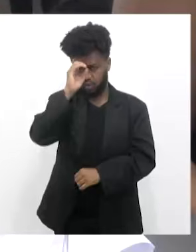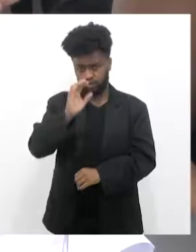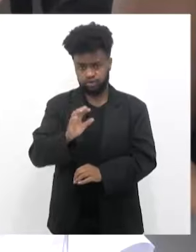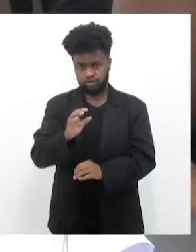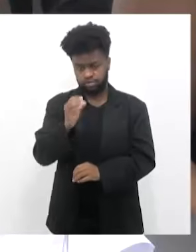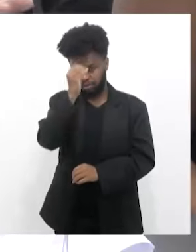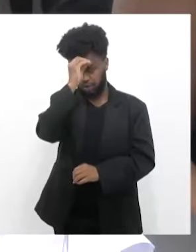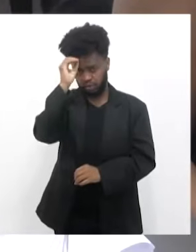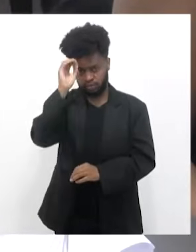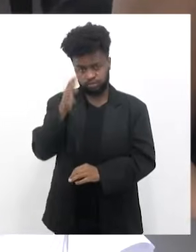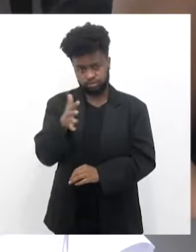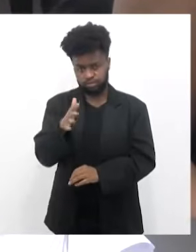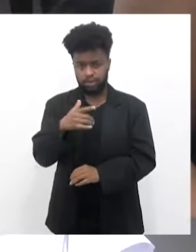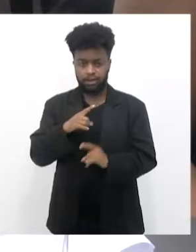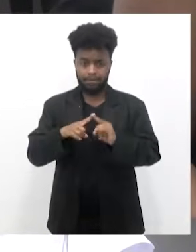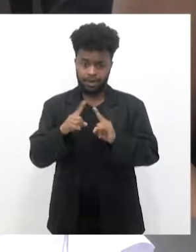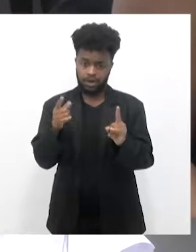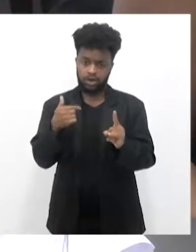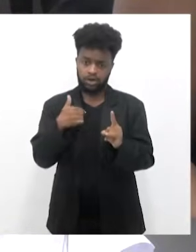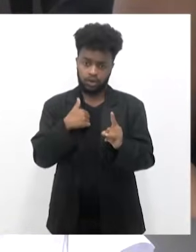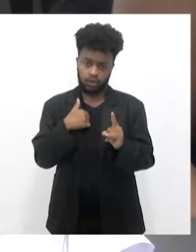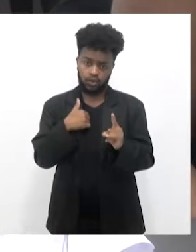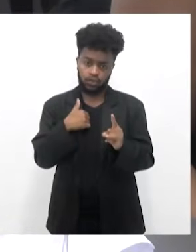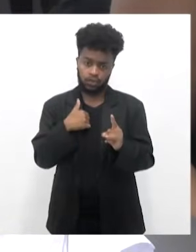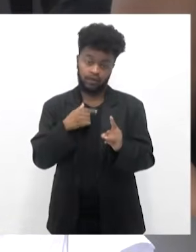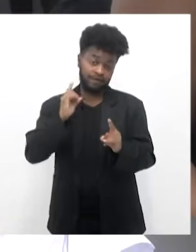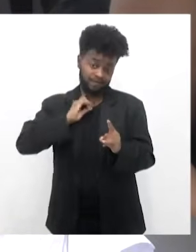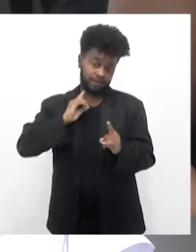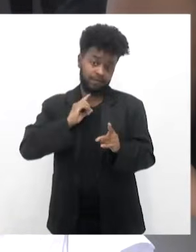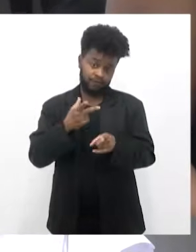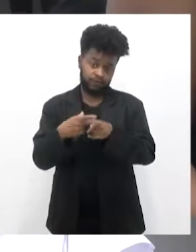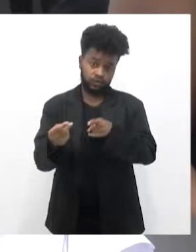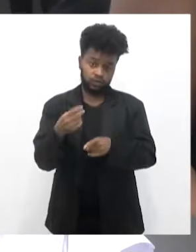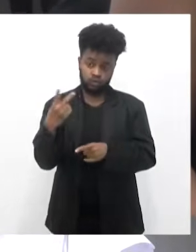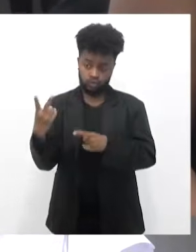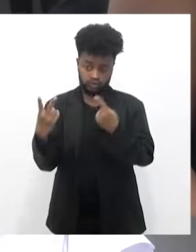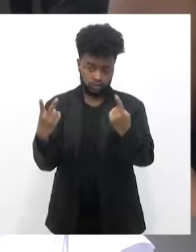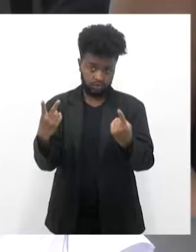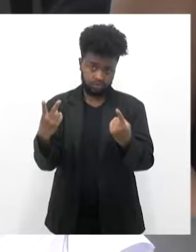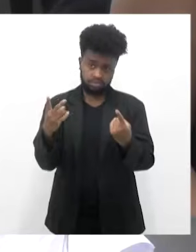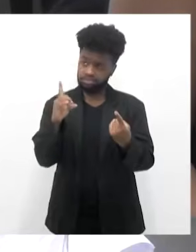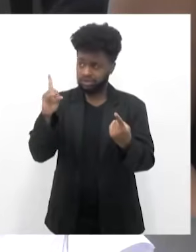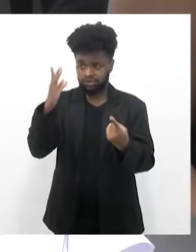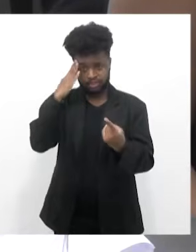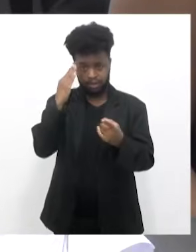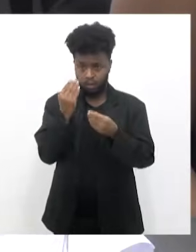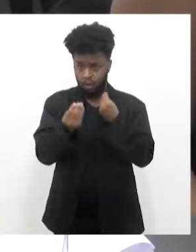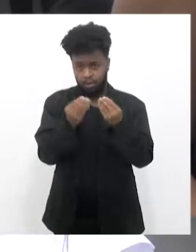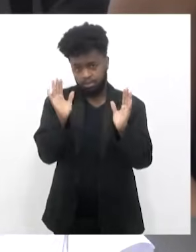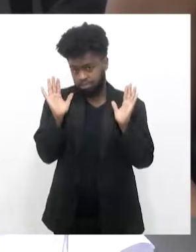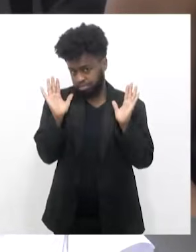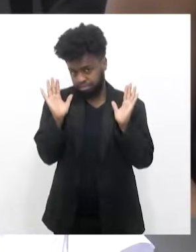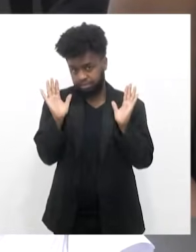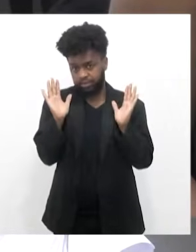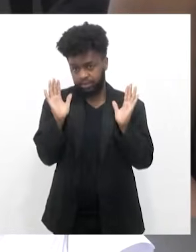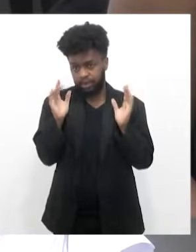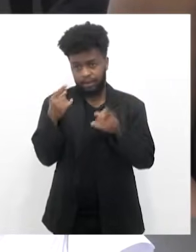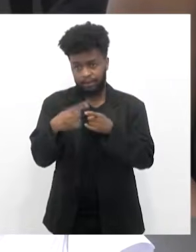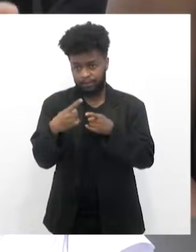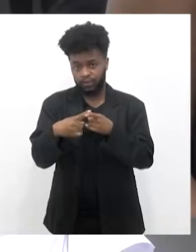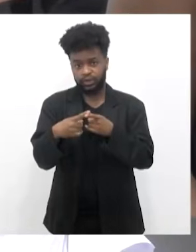Mas, meia-noite e 30, apesar do Flamengo ter ganho de 2-1, Deus sabe como, né, que eu